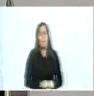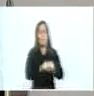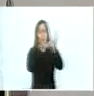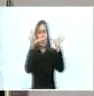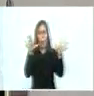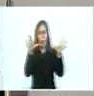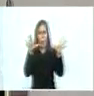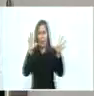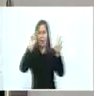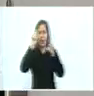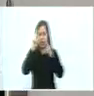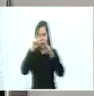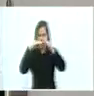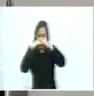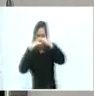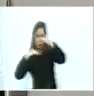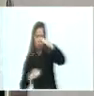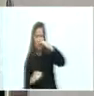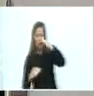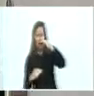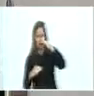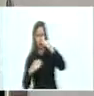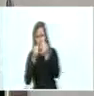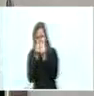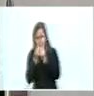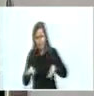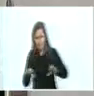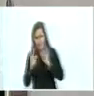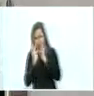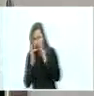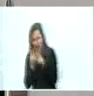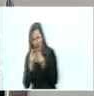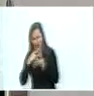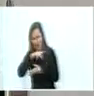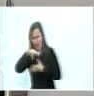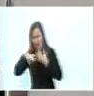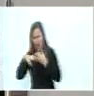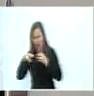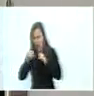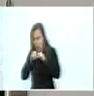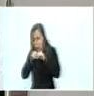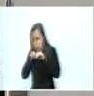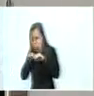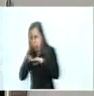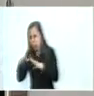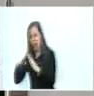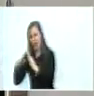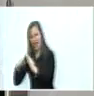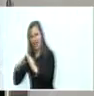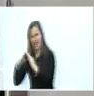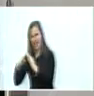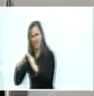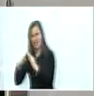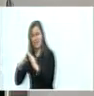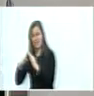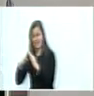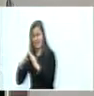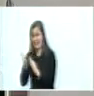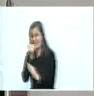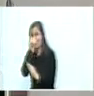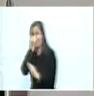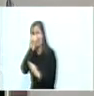parte de baixo, onde que prejudicou várias famílias e inundou várias casas, ia, eu acho que o acidente ia ser muito